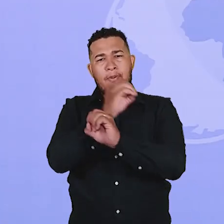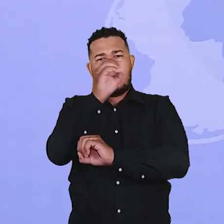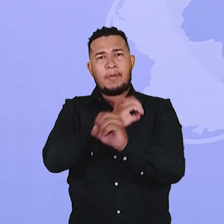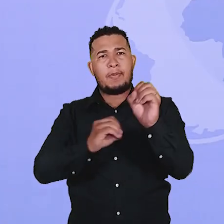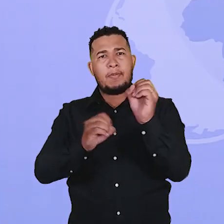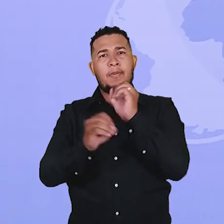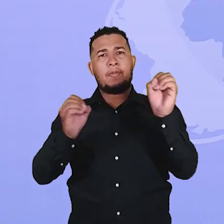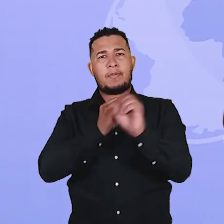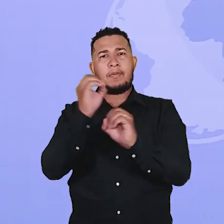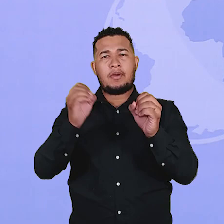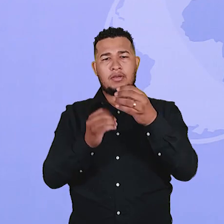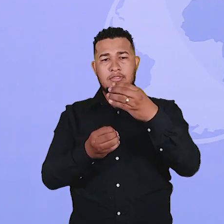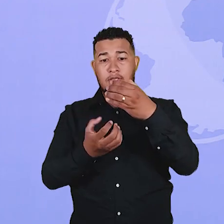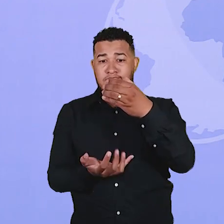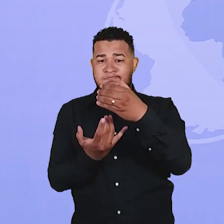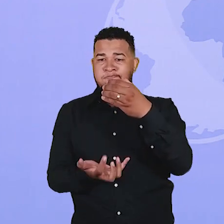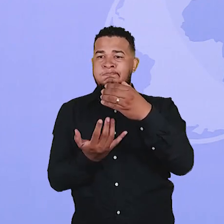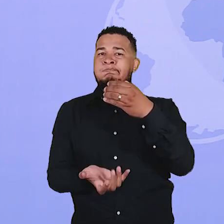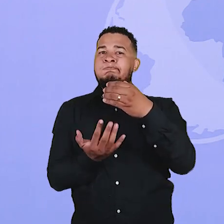é